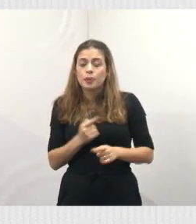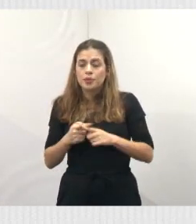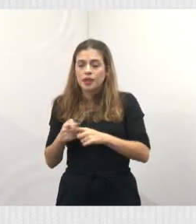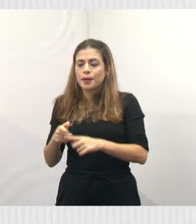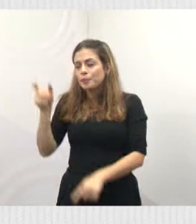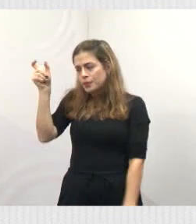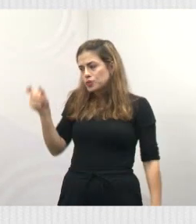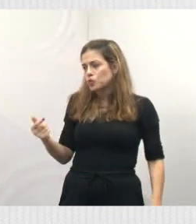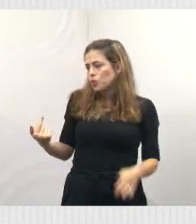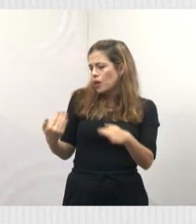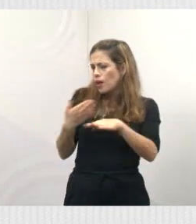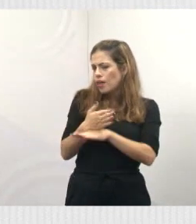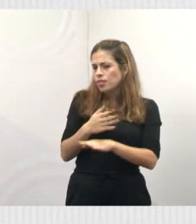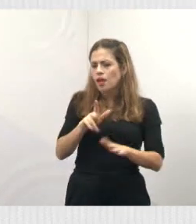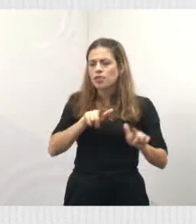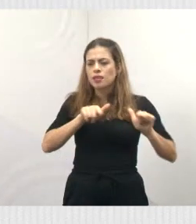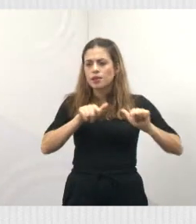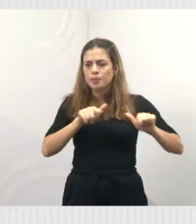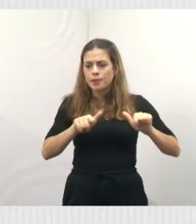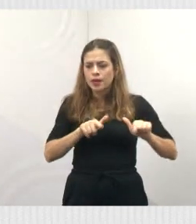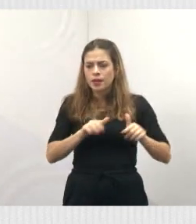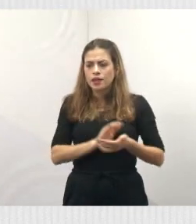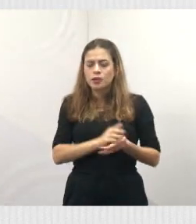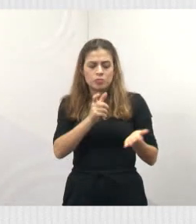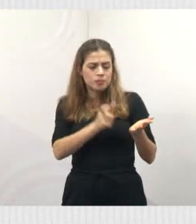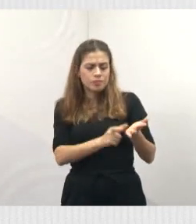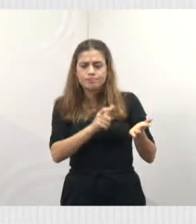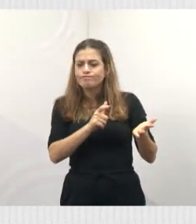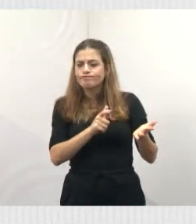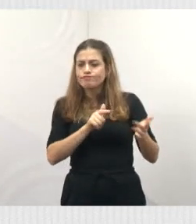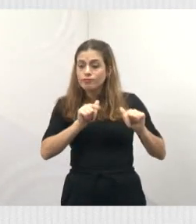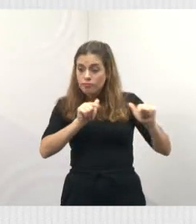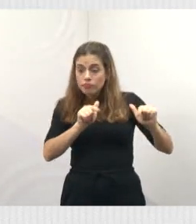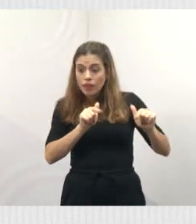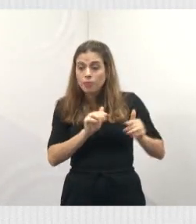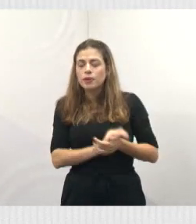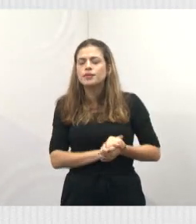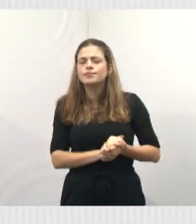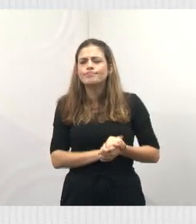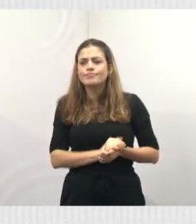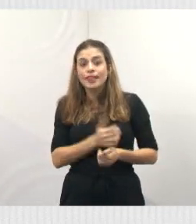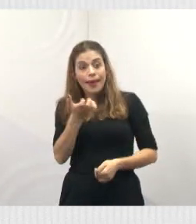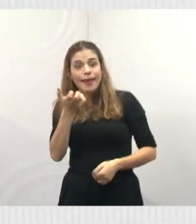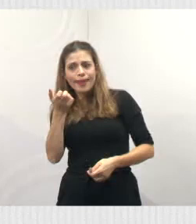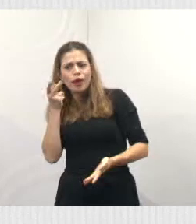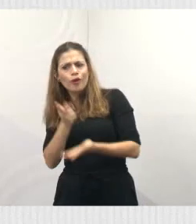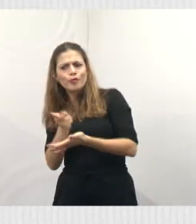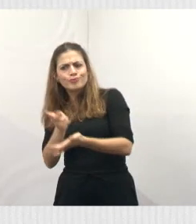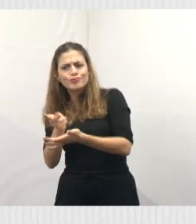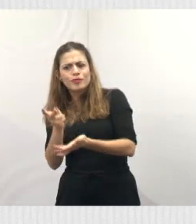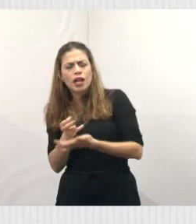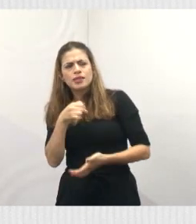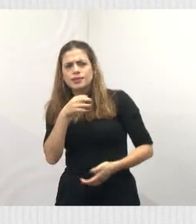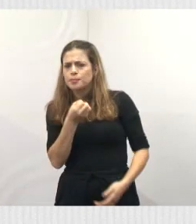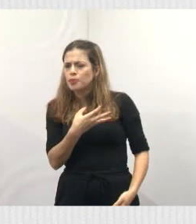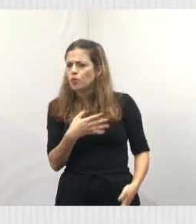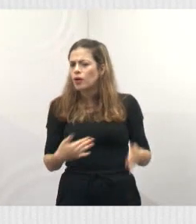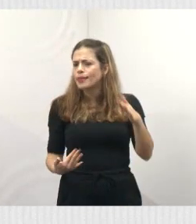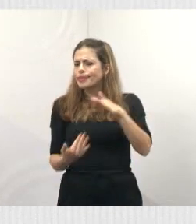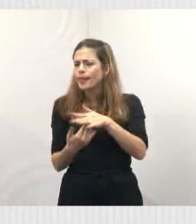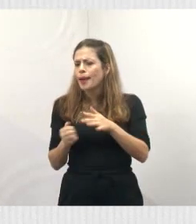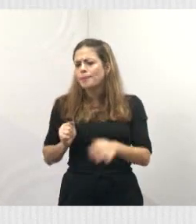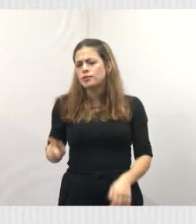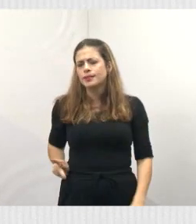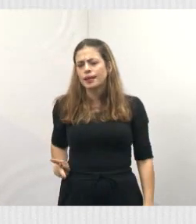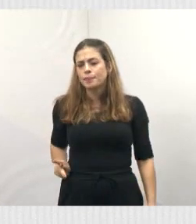regido pela CLT, no setor privado, com a expectativa de continuar, com a expectativa de que se é bom, fica lá até se aposentar. E